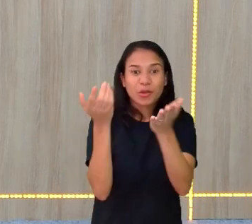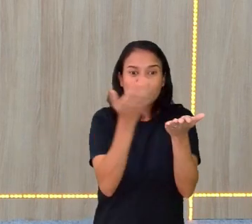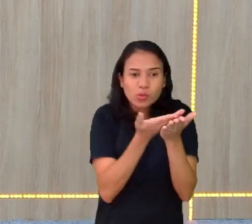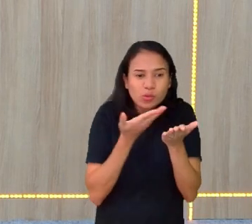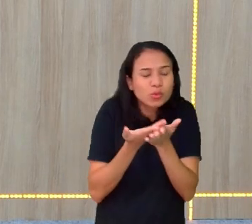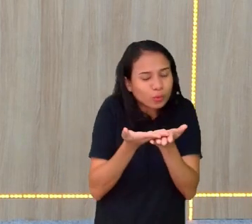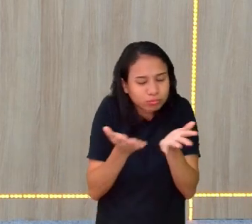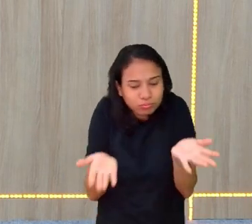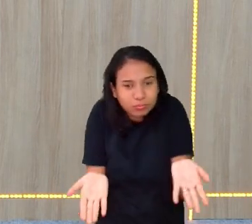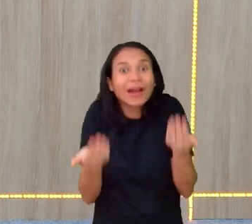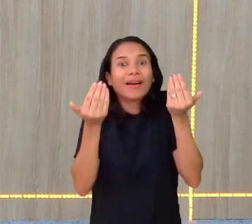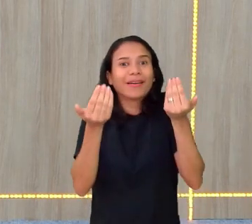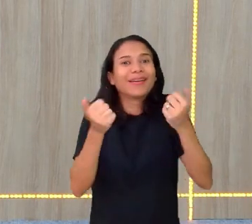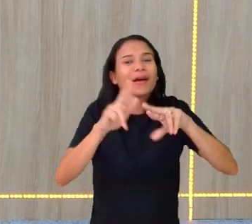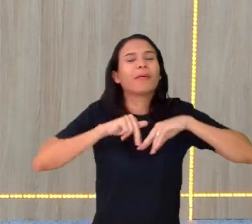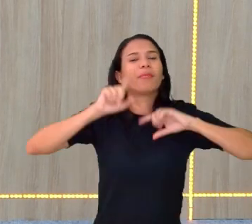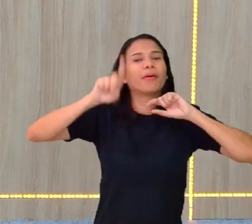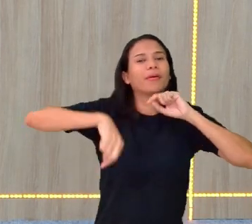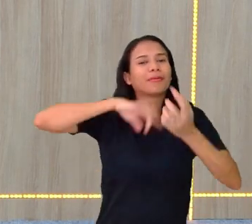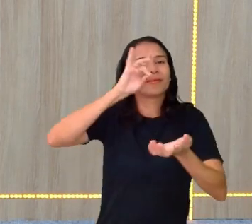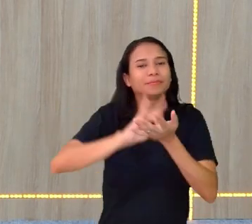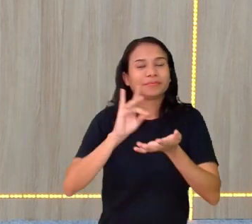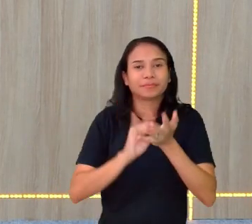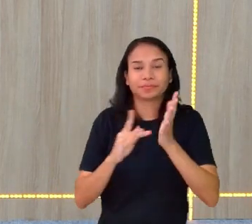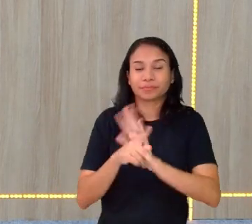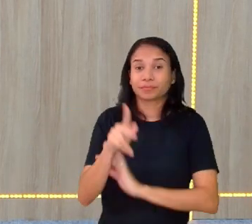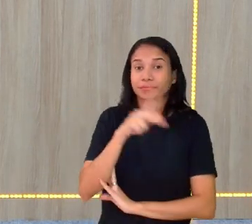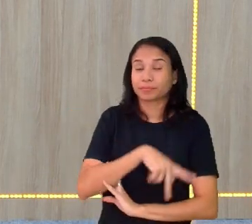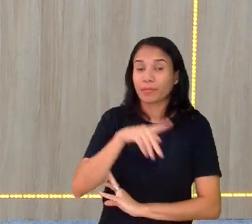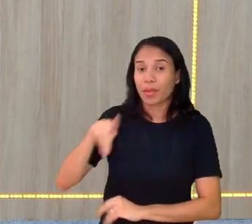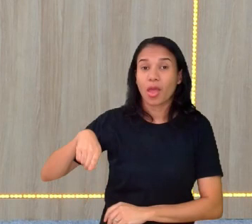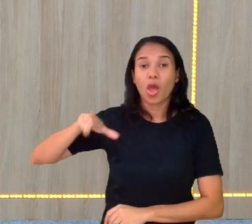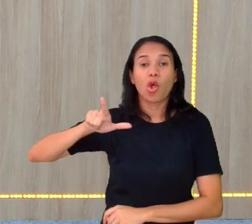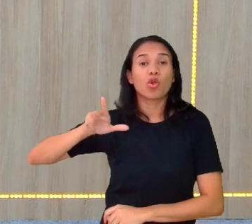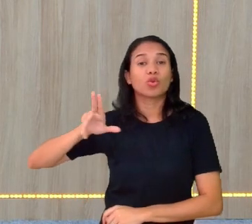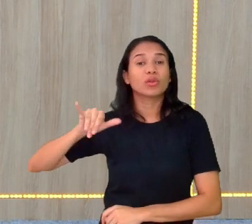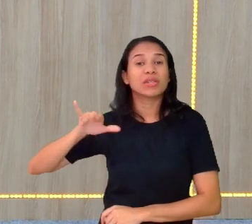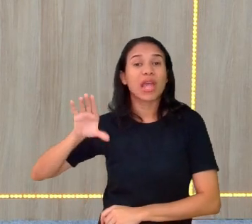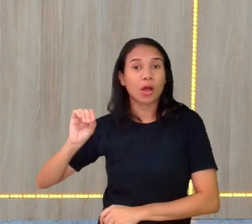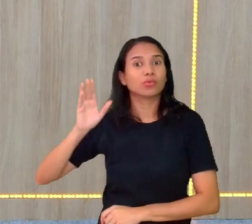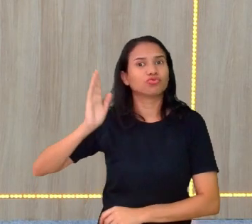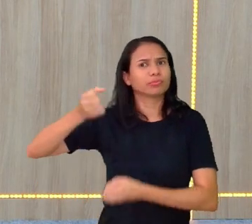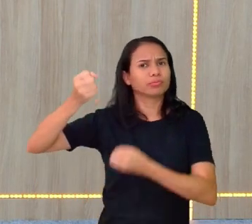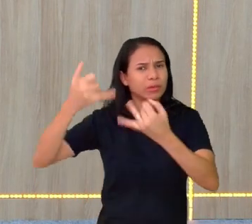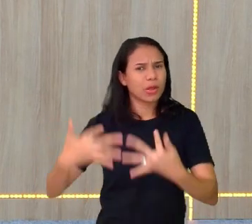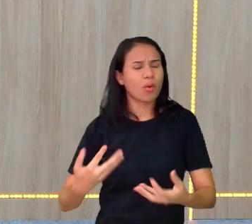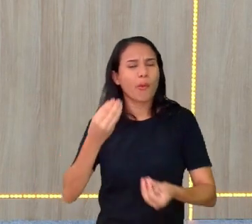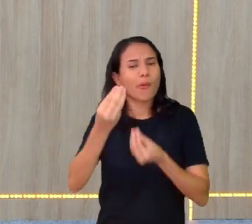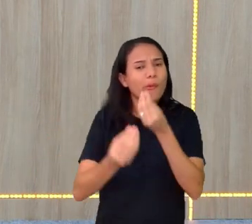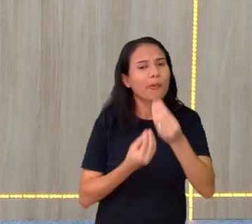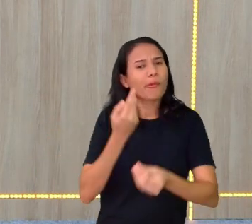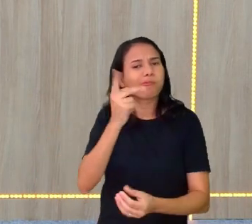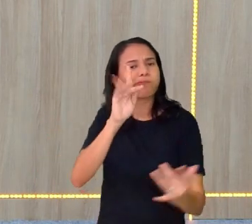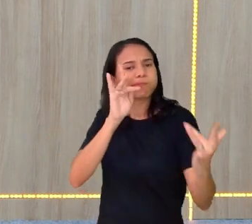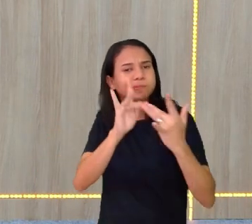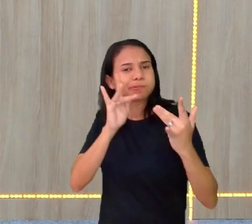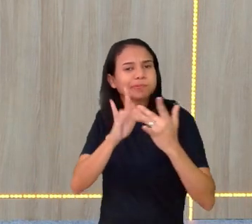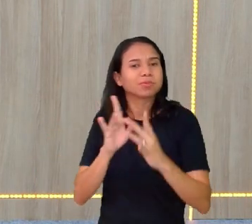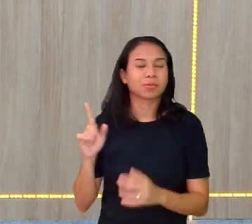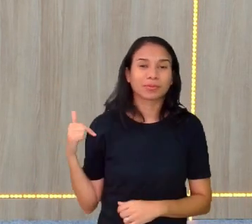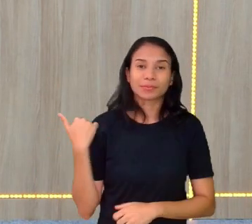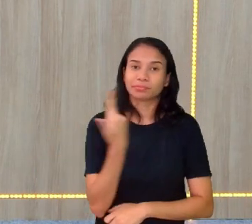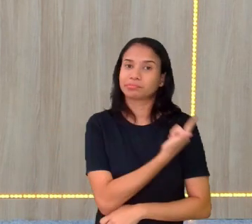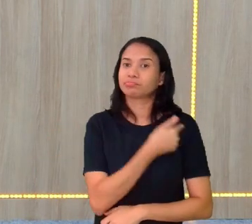estudos. E é justamente isso, né? O professor aí, Luciano, já fez um tutorial como você pode interagir com a gente,